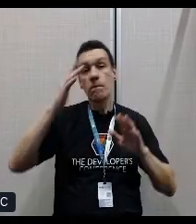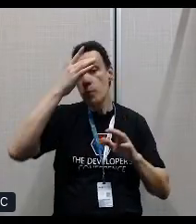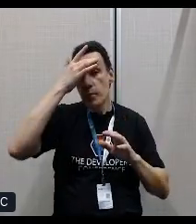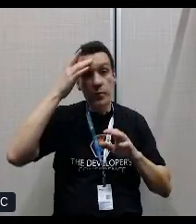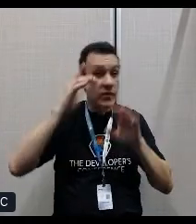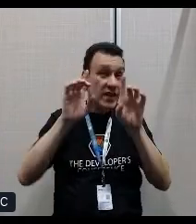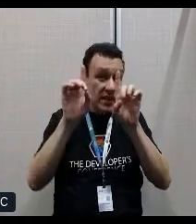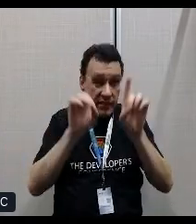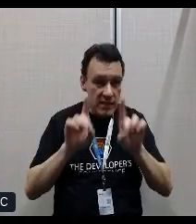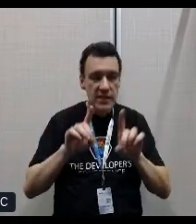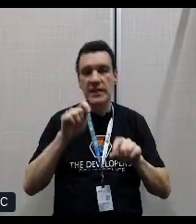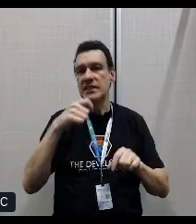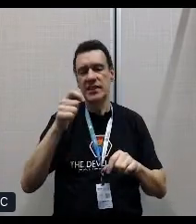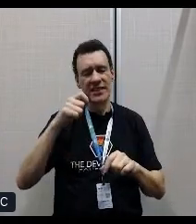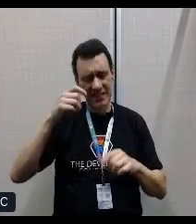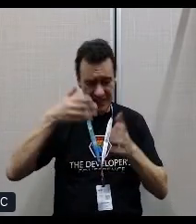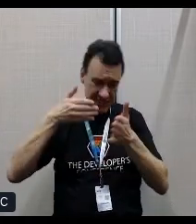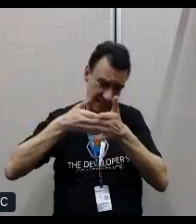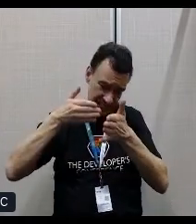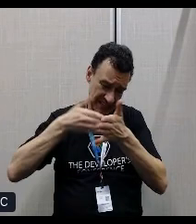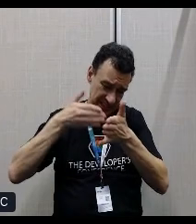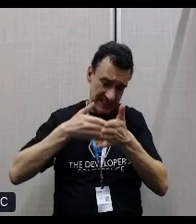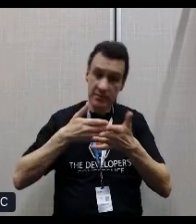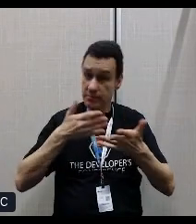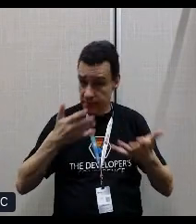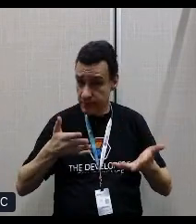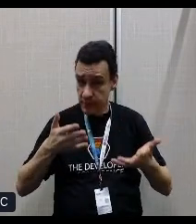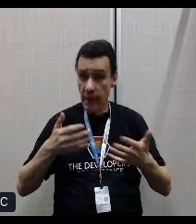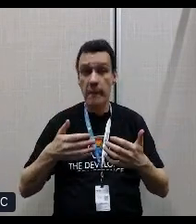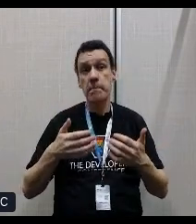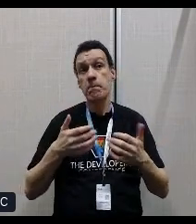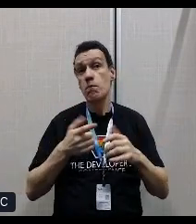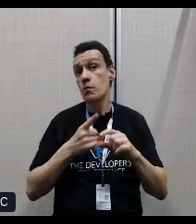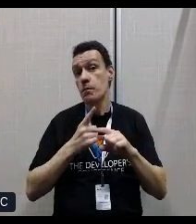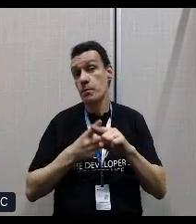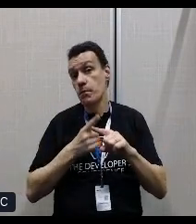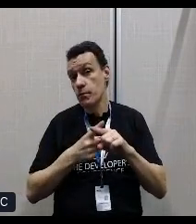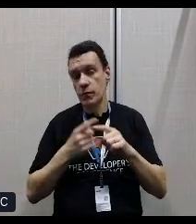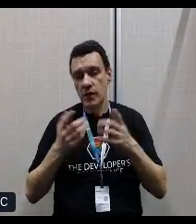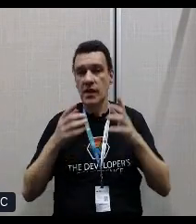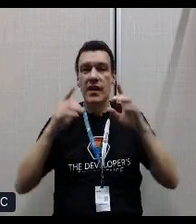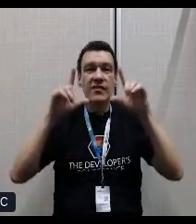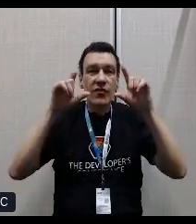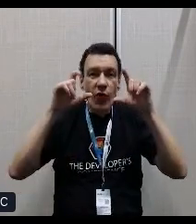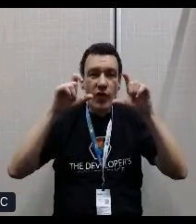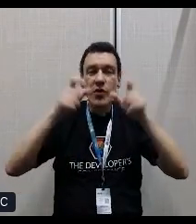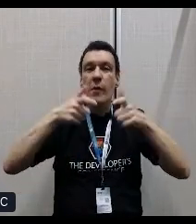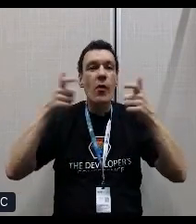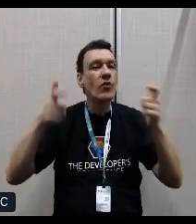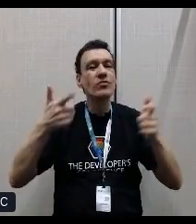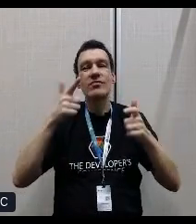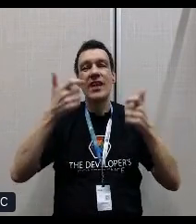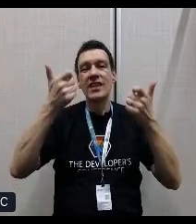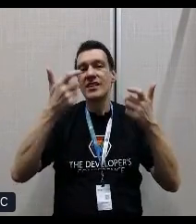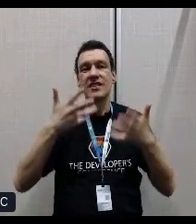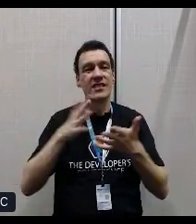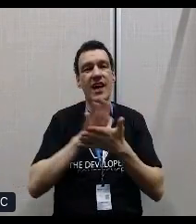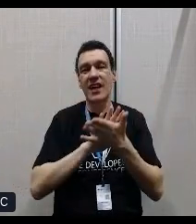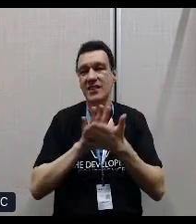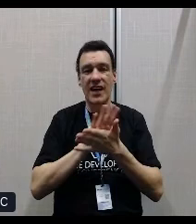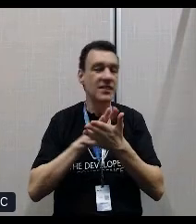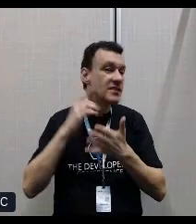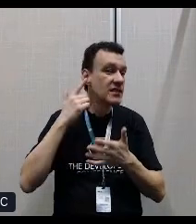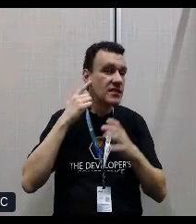dificuldade, mais barreiras, porque a maioria das imagens não tem descrição. Então, a gente já sabe que a gente precisa